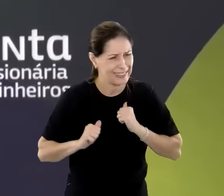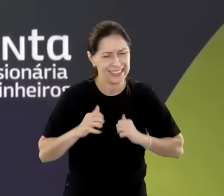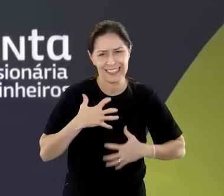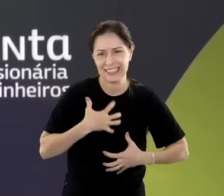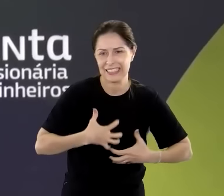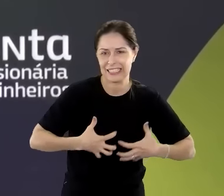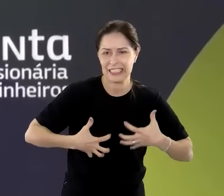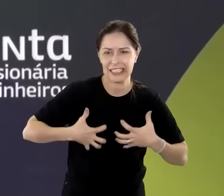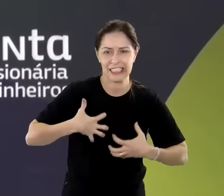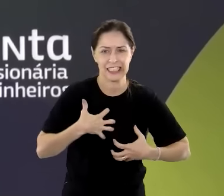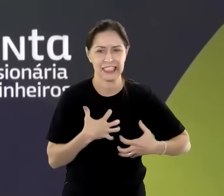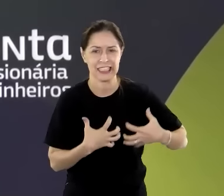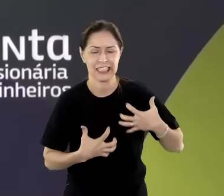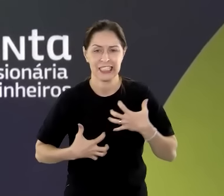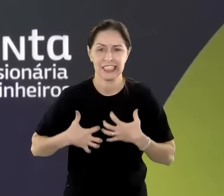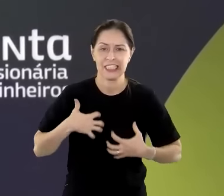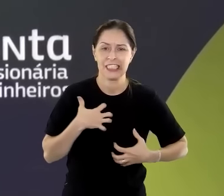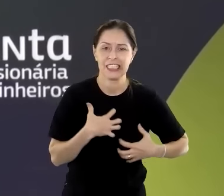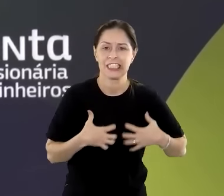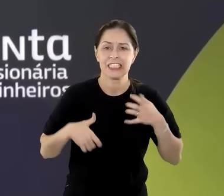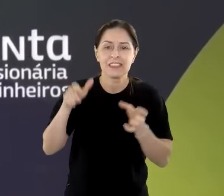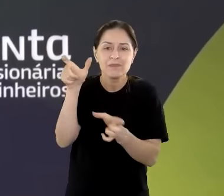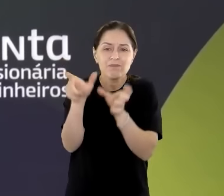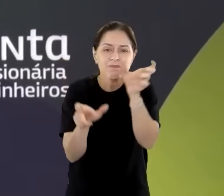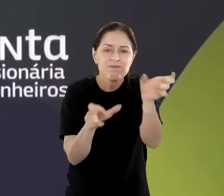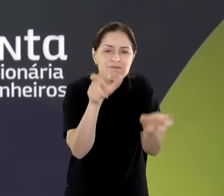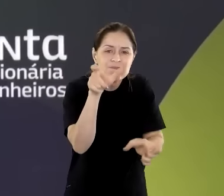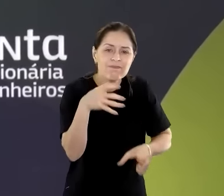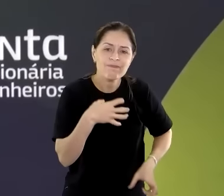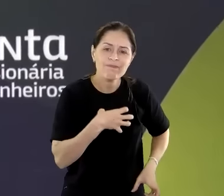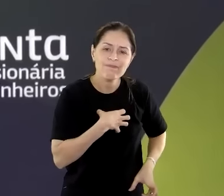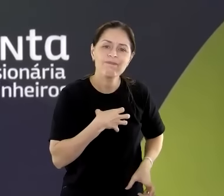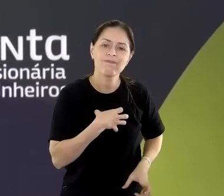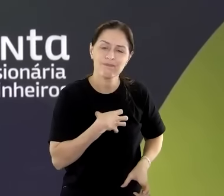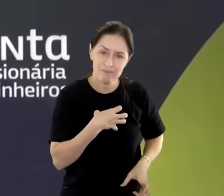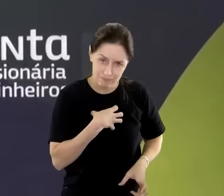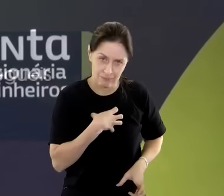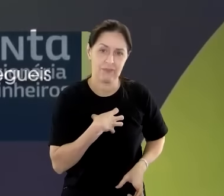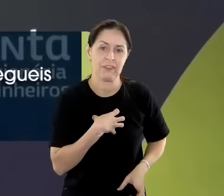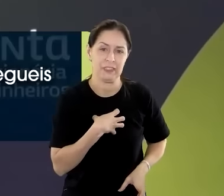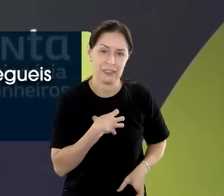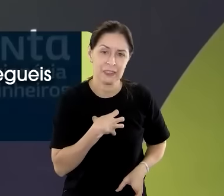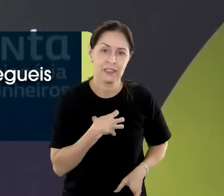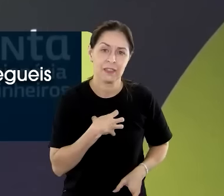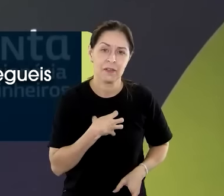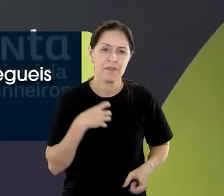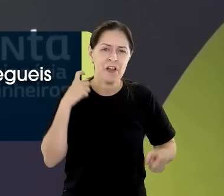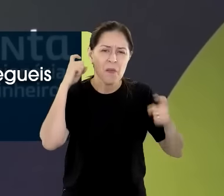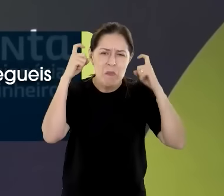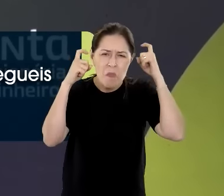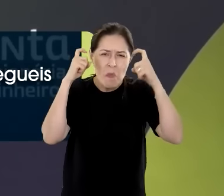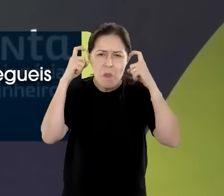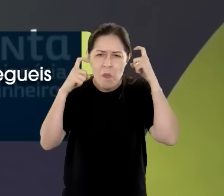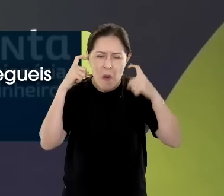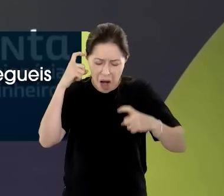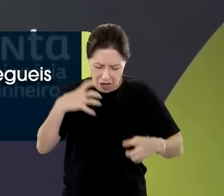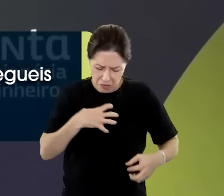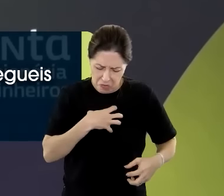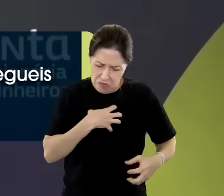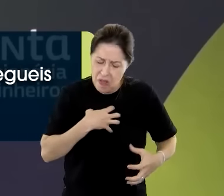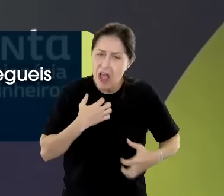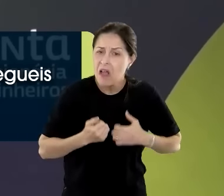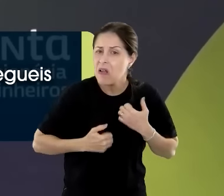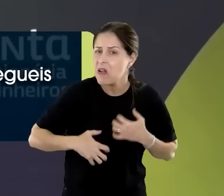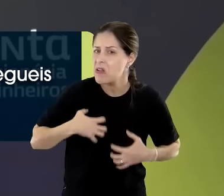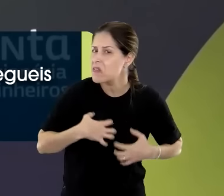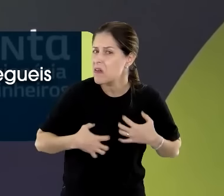29, e não vos entregueis a inquietações. Eu sei que não tem